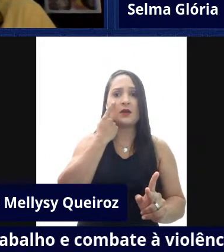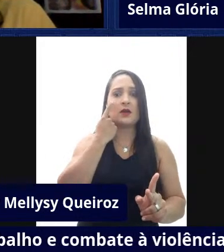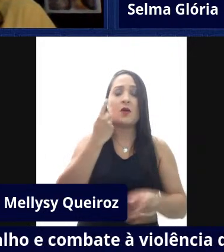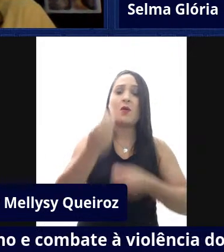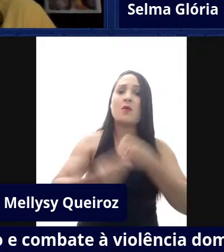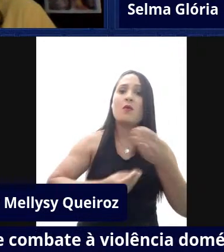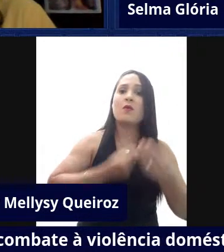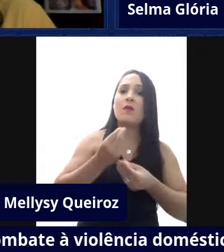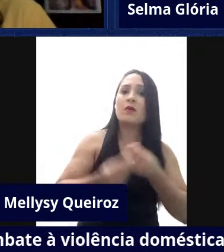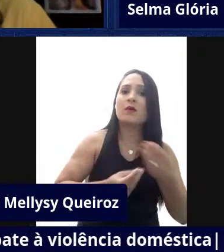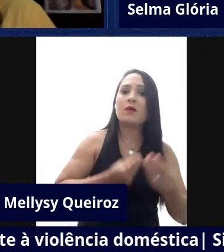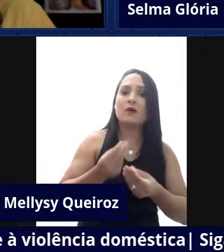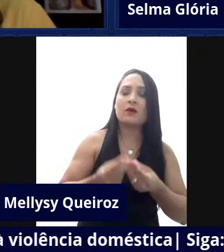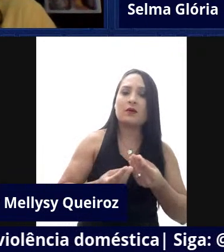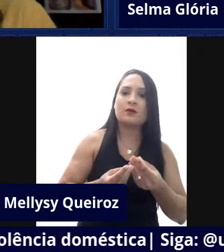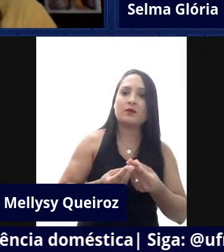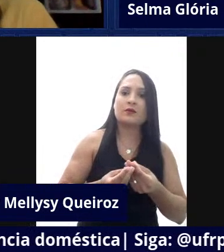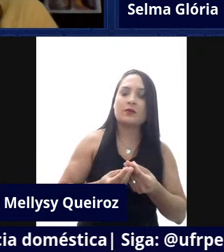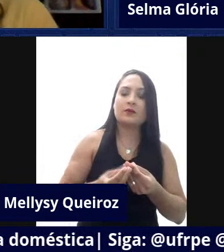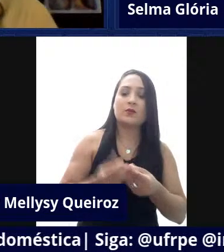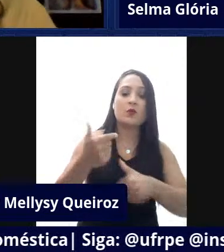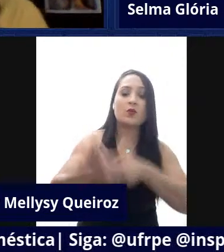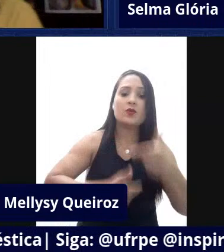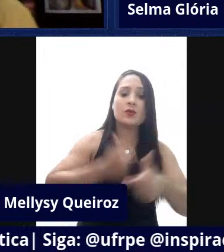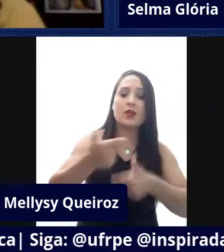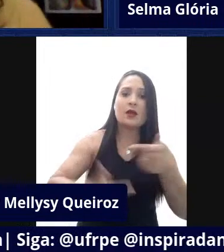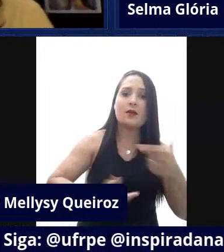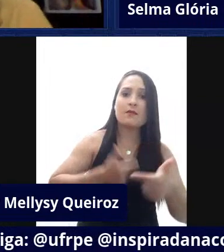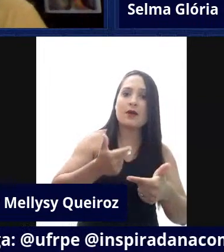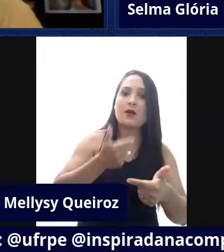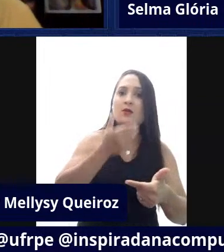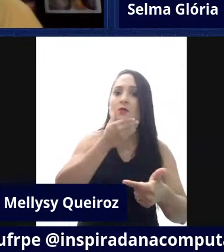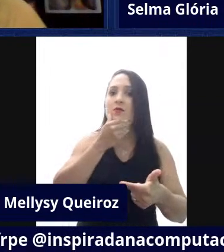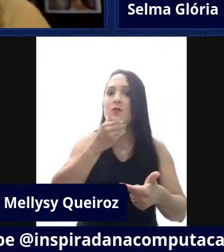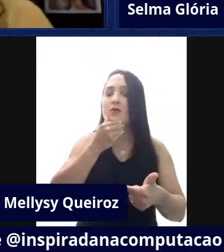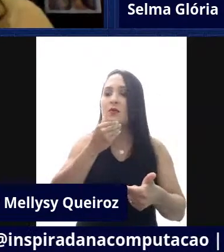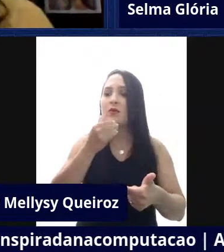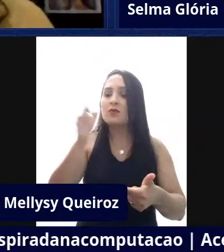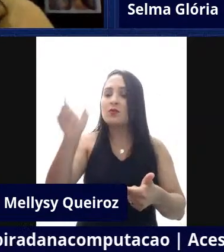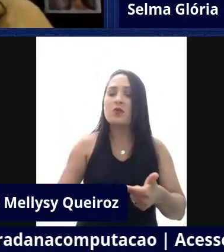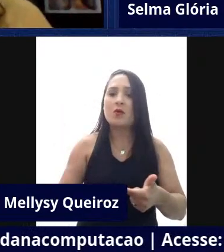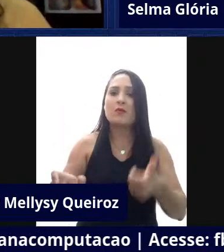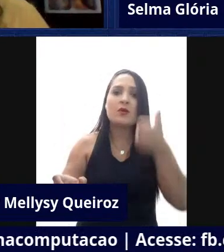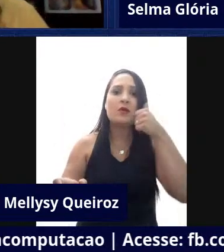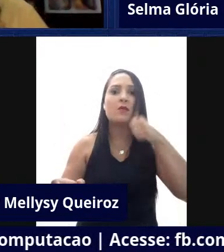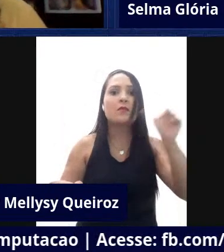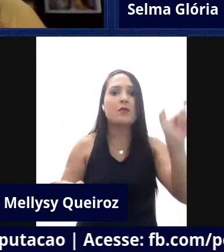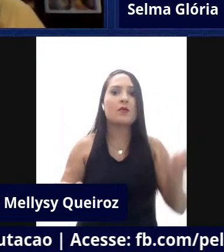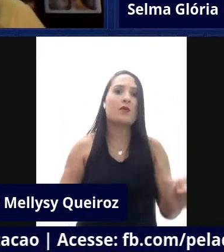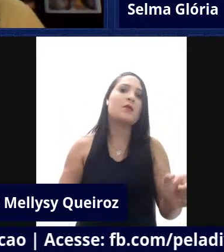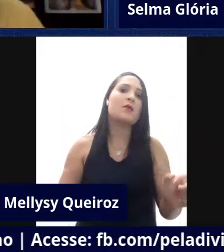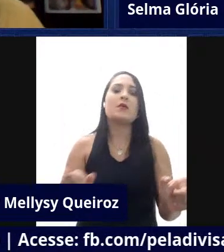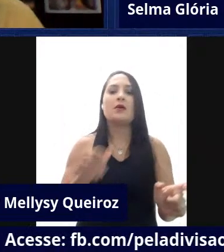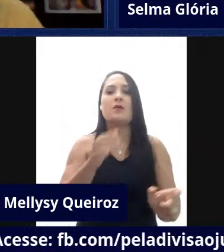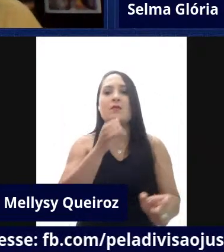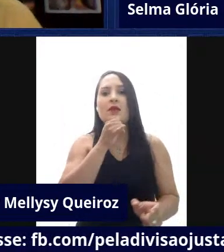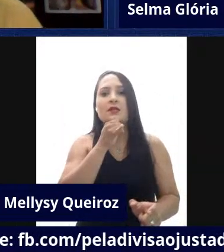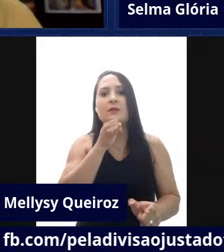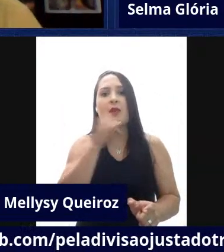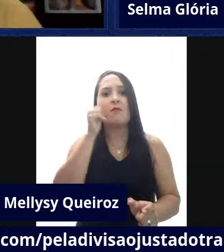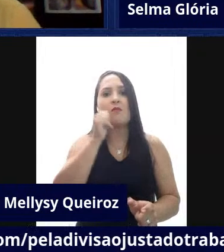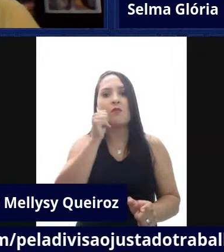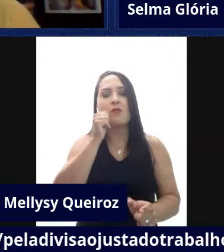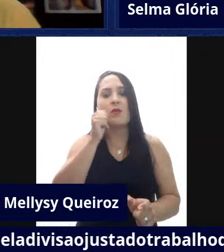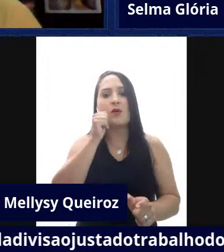é desenvolvido por homens e por mulheres. As mulheres é com a lata d'água na cabeça e os homens é transportando água nos